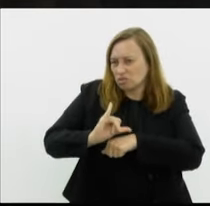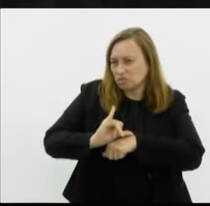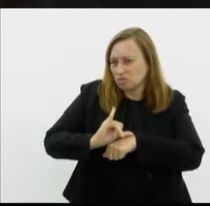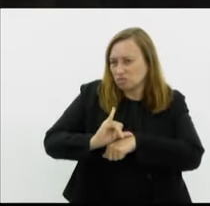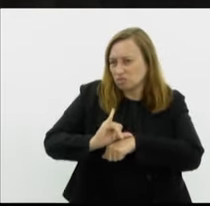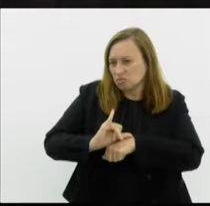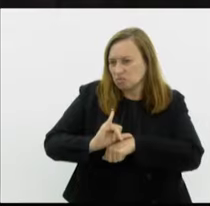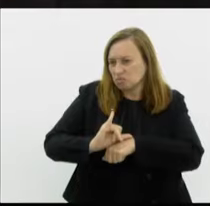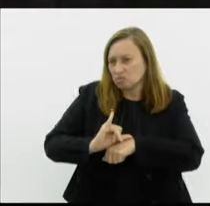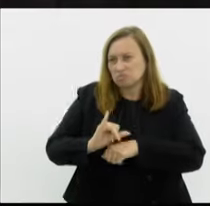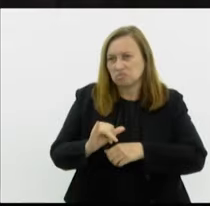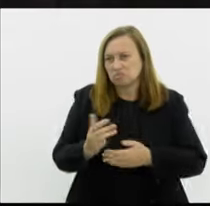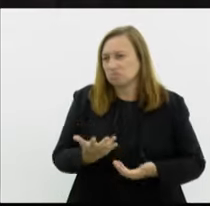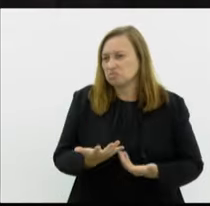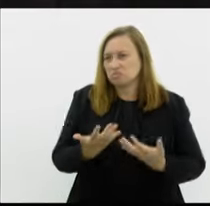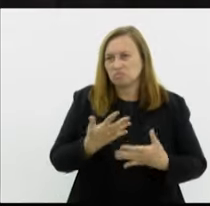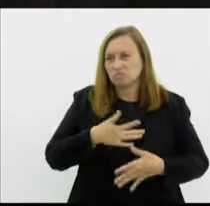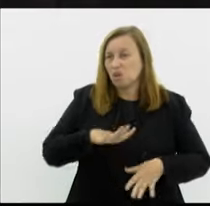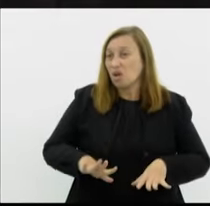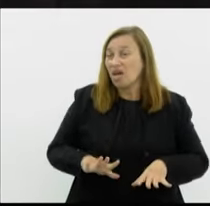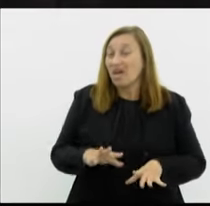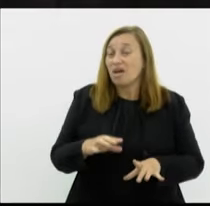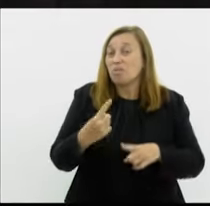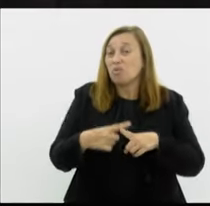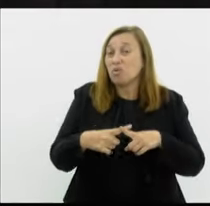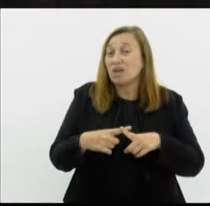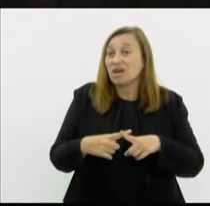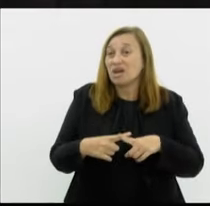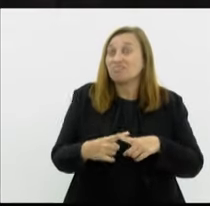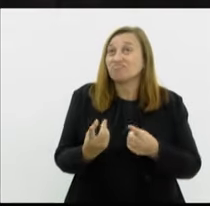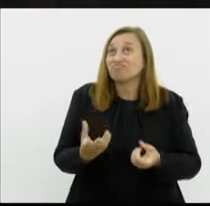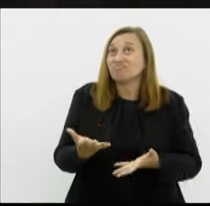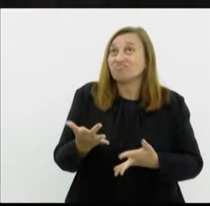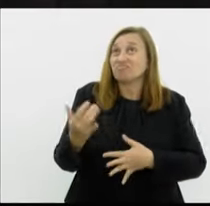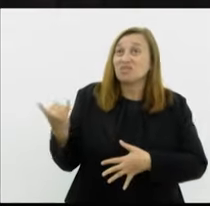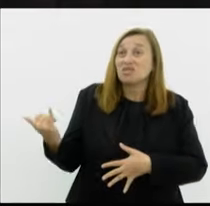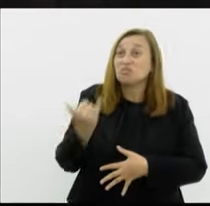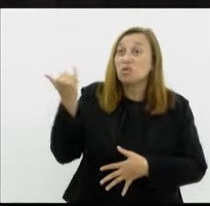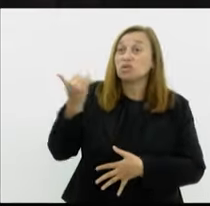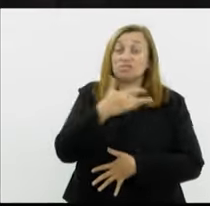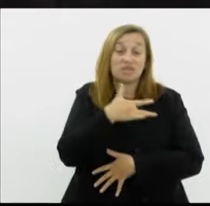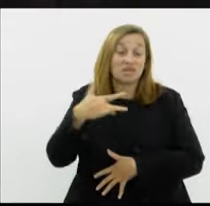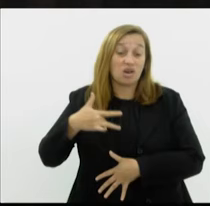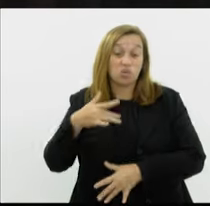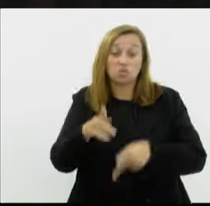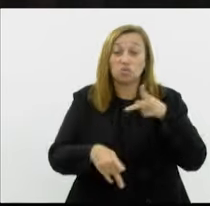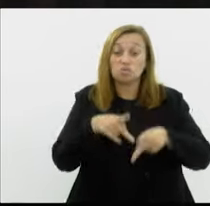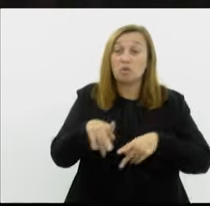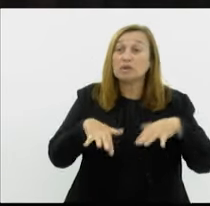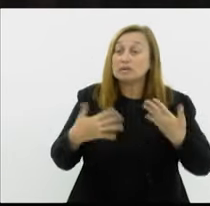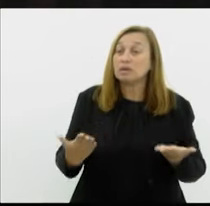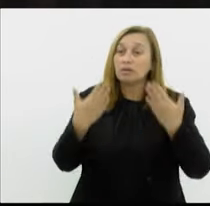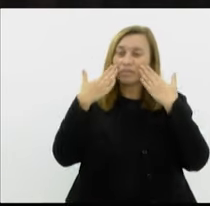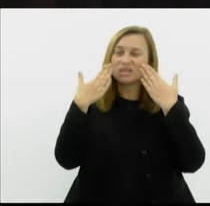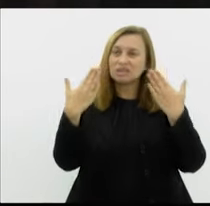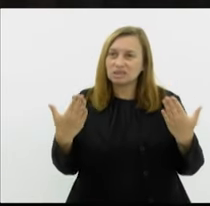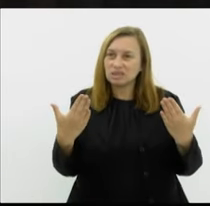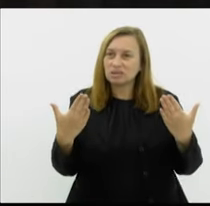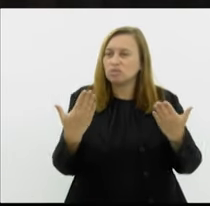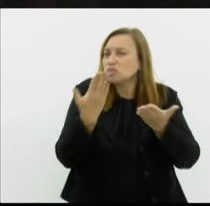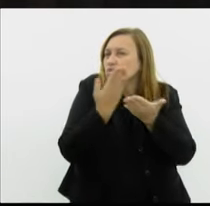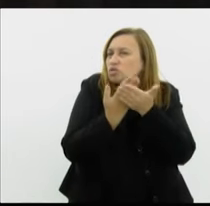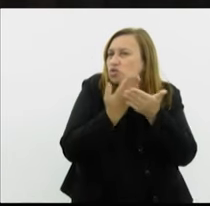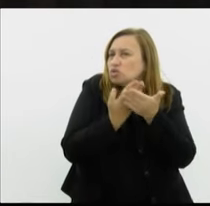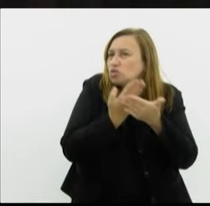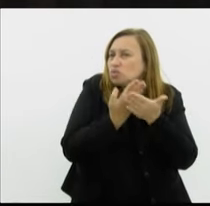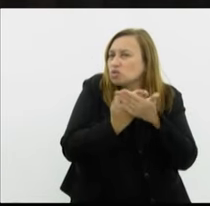porque suprimir algo que é tão importante para a saúde da população. Então, nós estudamos